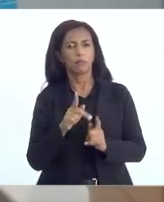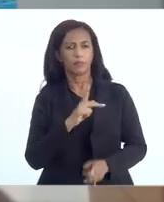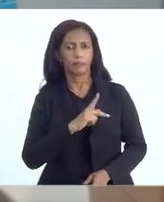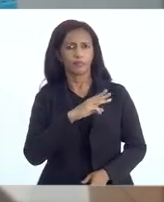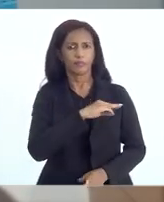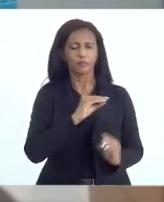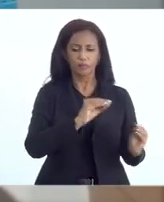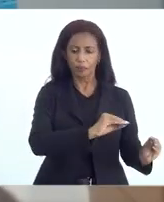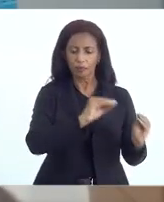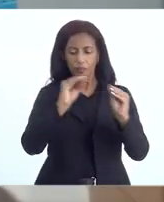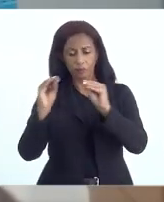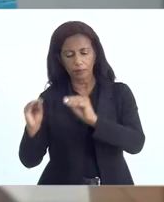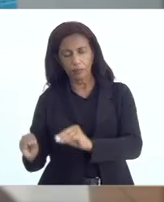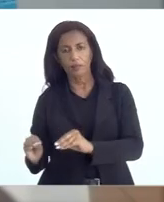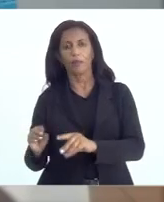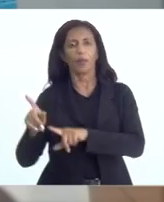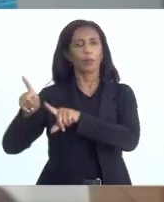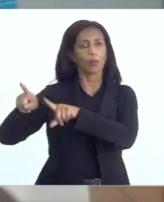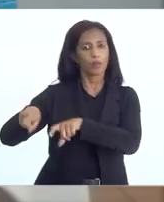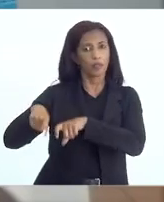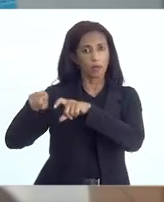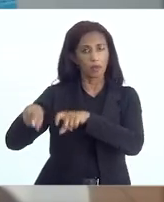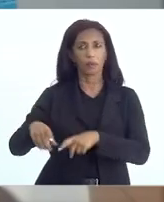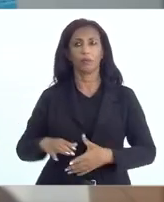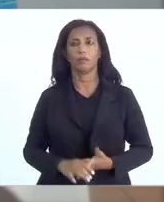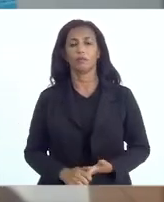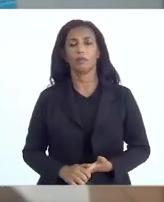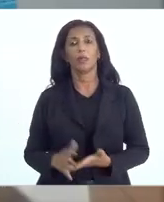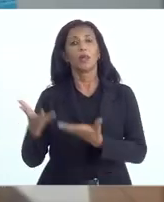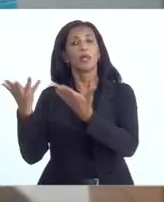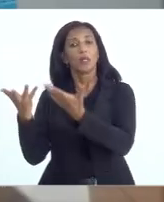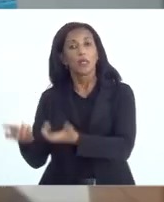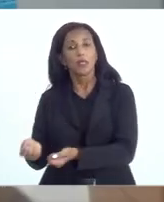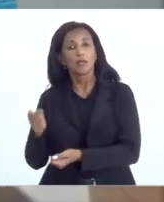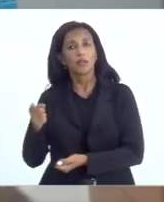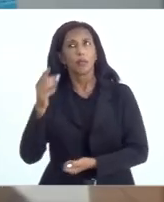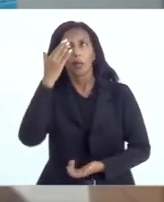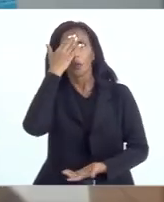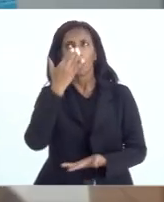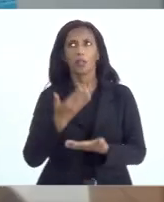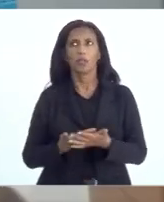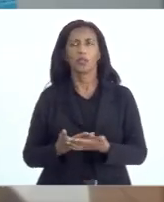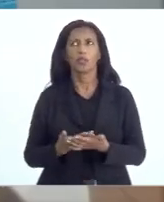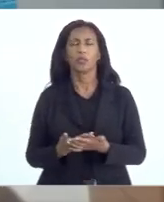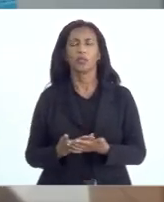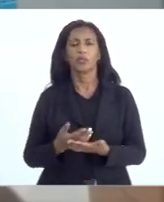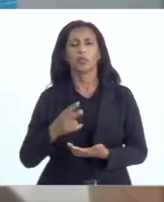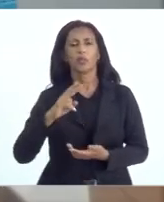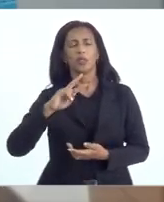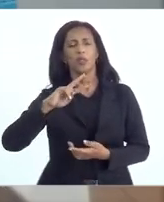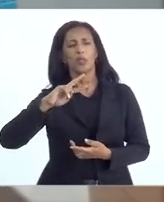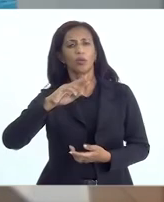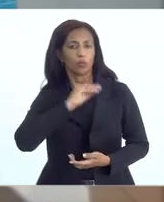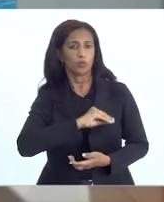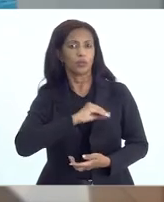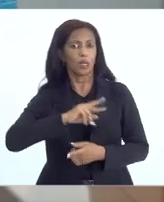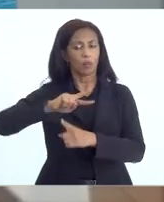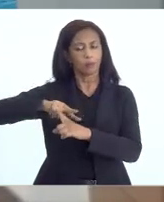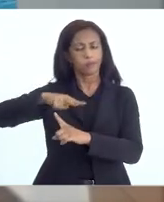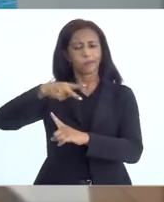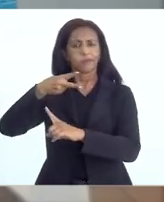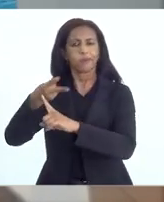transferidos Oi para o interior receberam acredito que duas vezes o salário dele